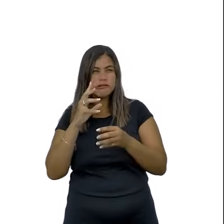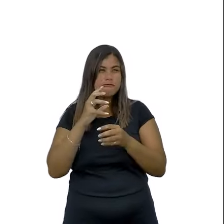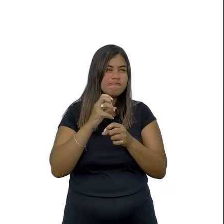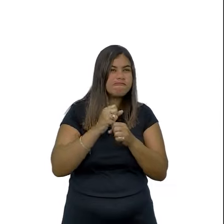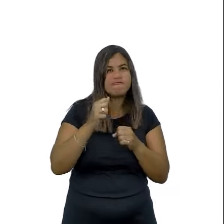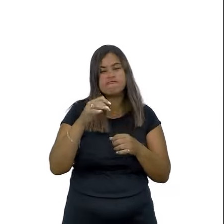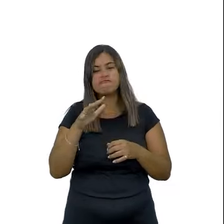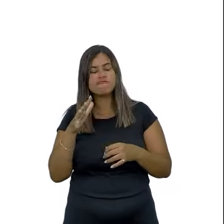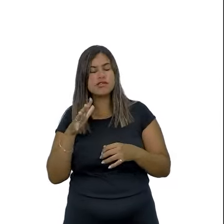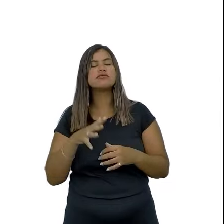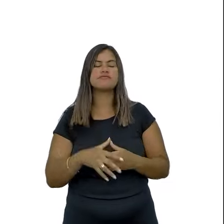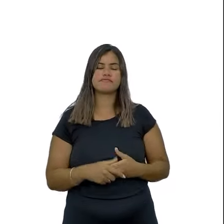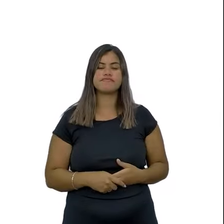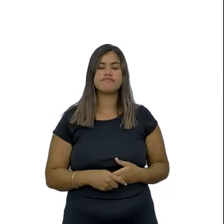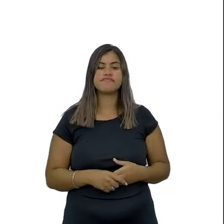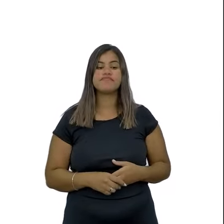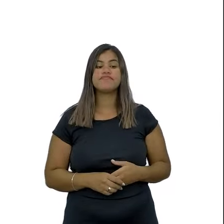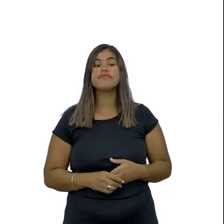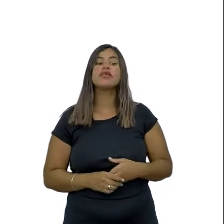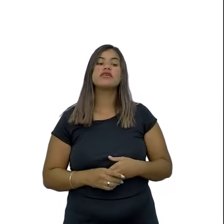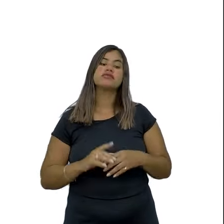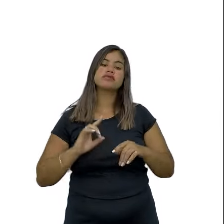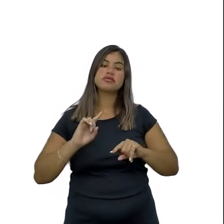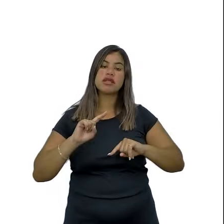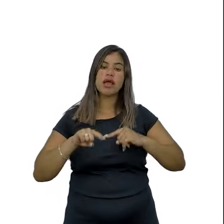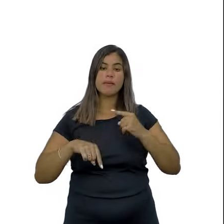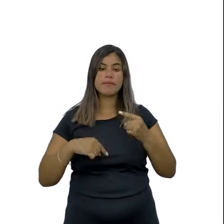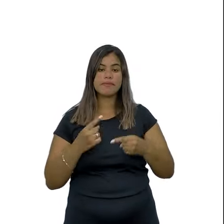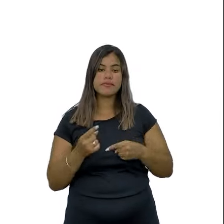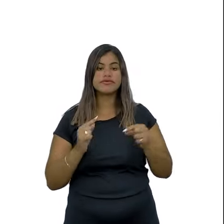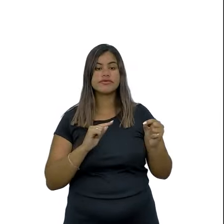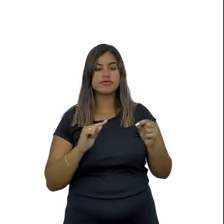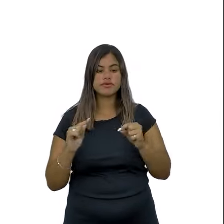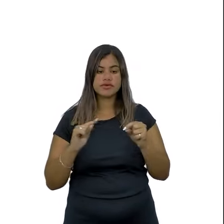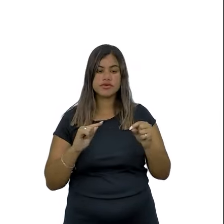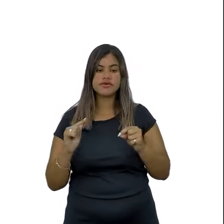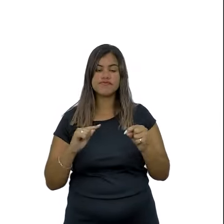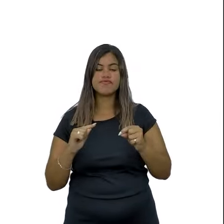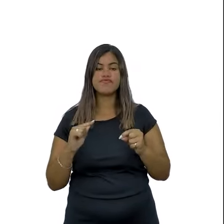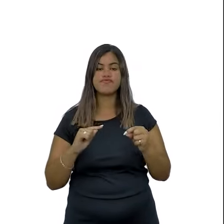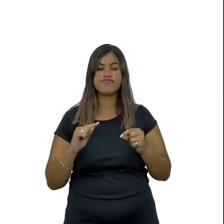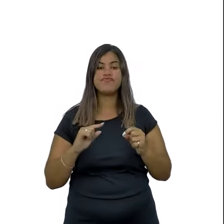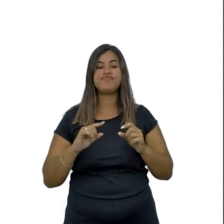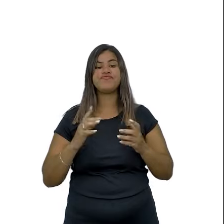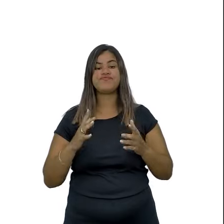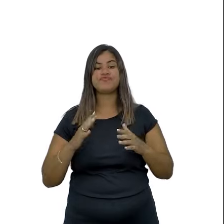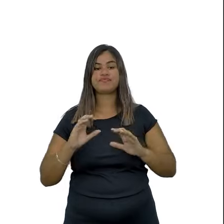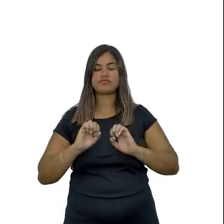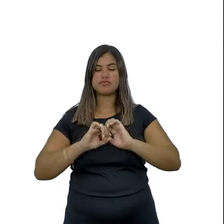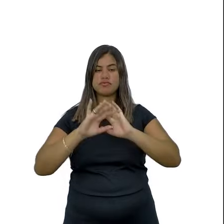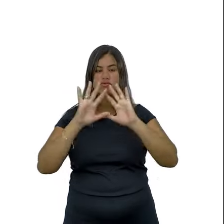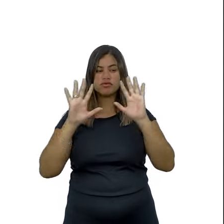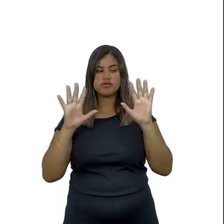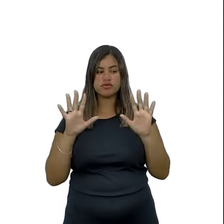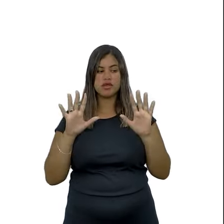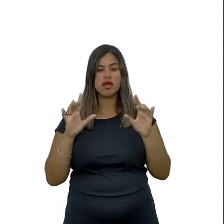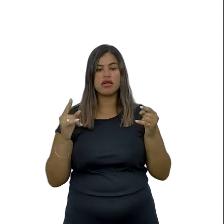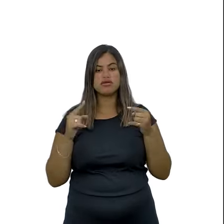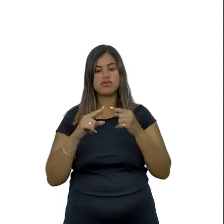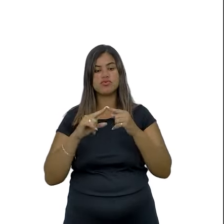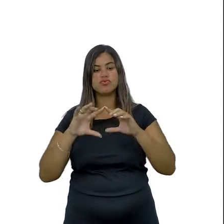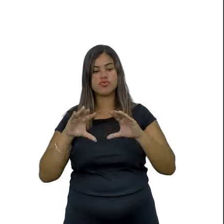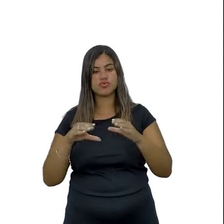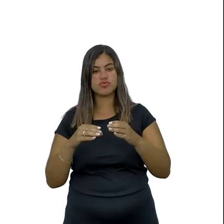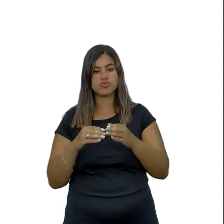pela estimativa, depois incentivando para sair do pareamento e ir para o